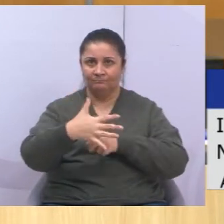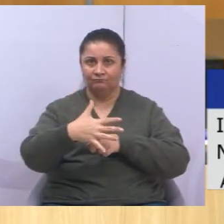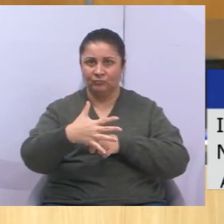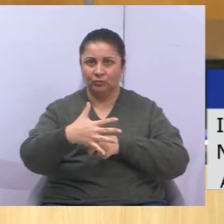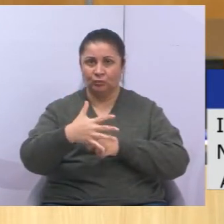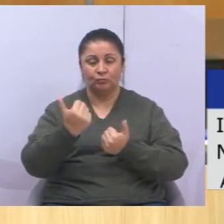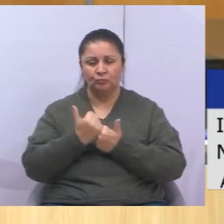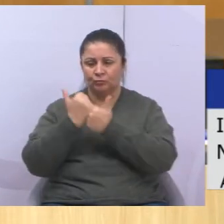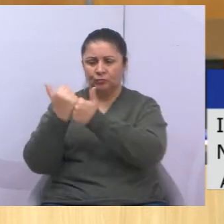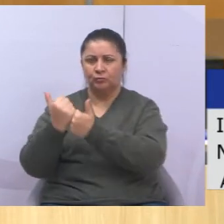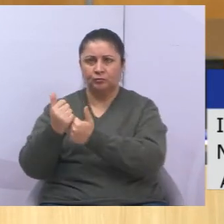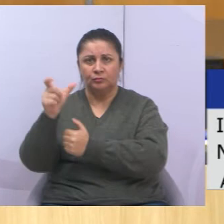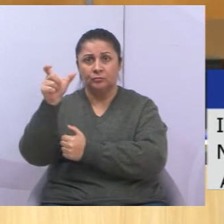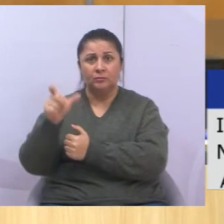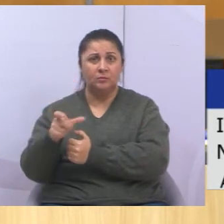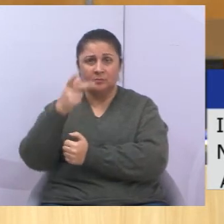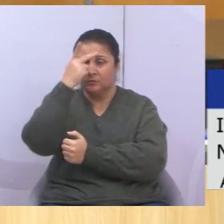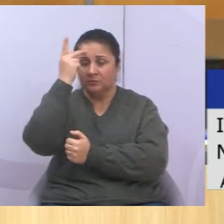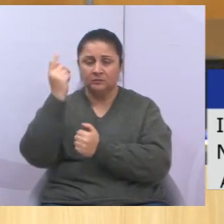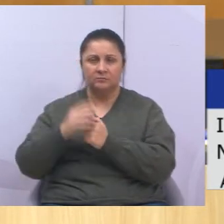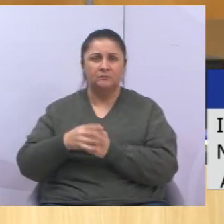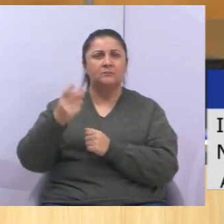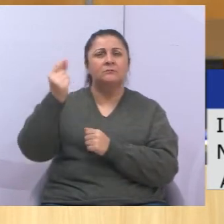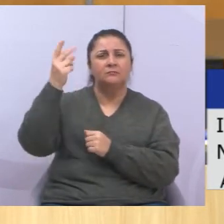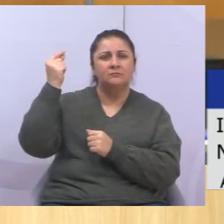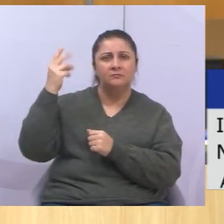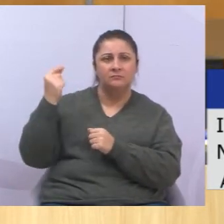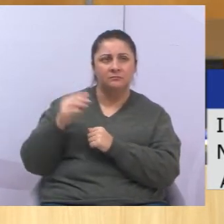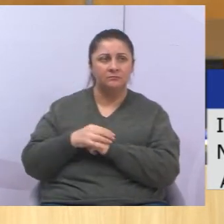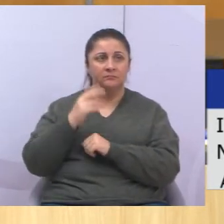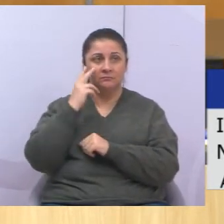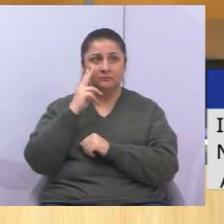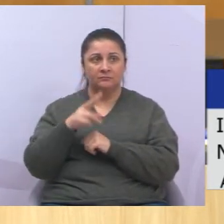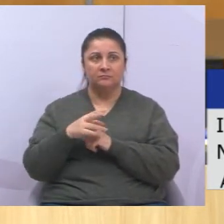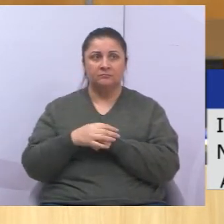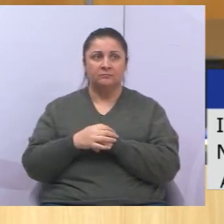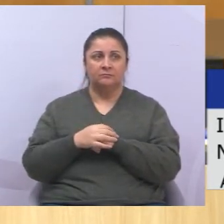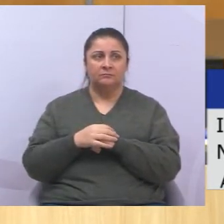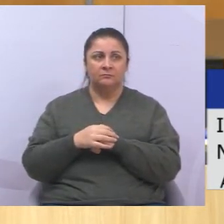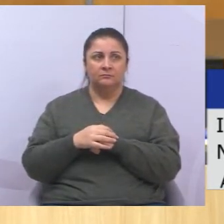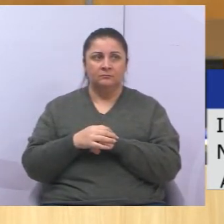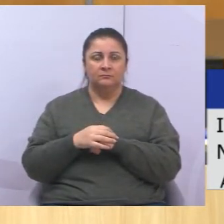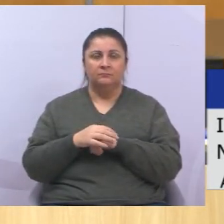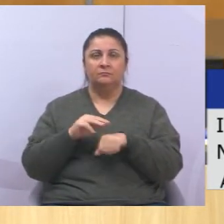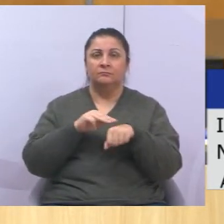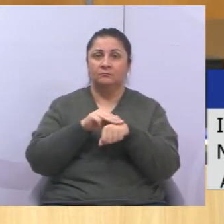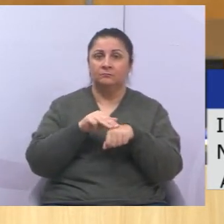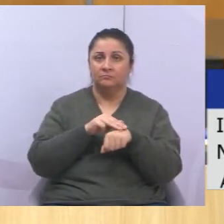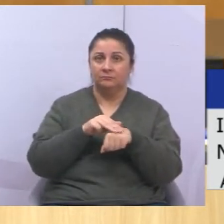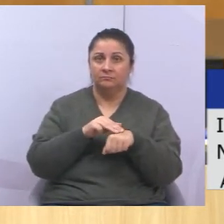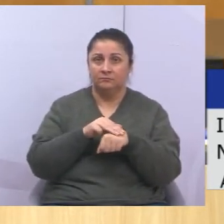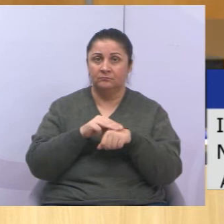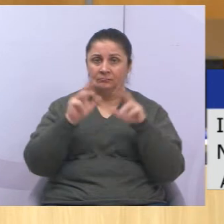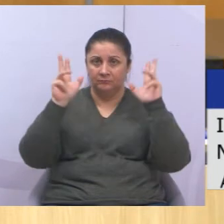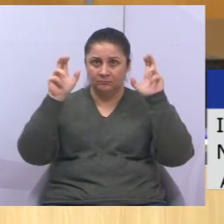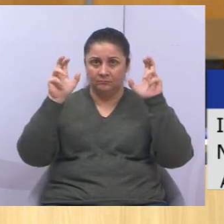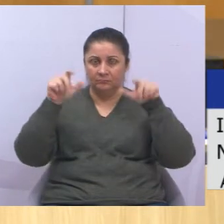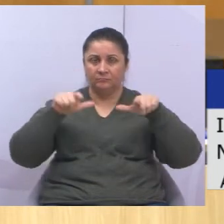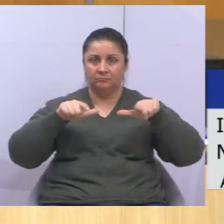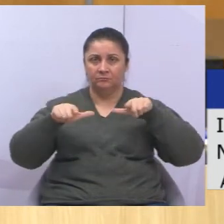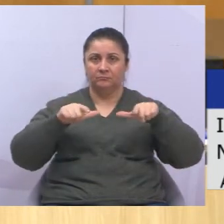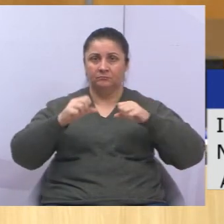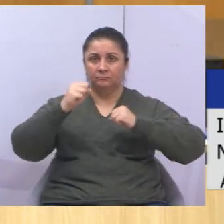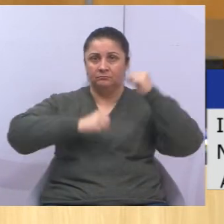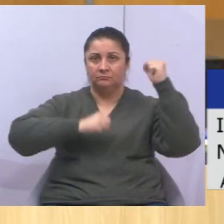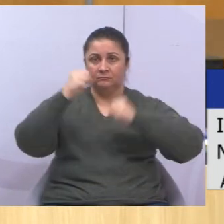estão sumindo, né? Muitos anos atrás, aí, vocês se lembram quando se discutia aí em relação à questão do trabalho, né, em uma